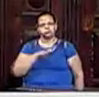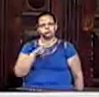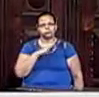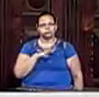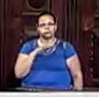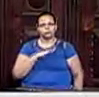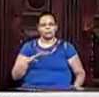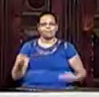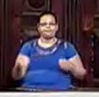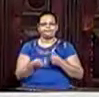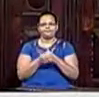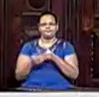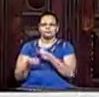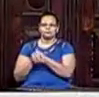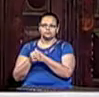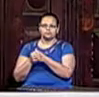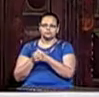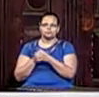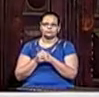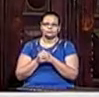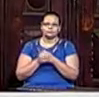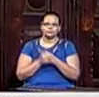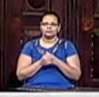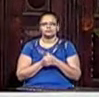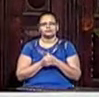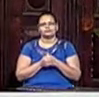a se refugiarem